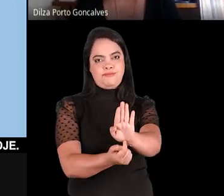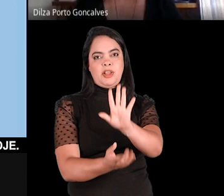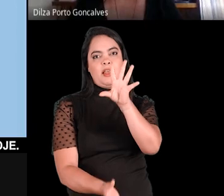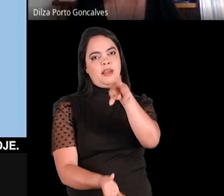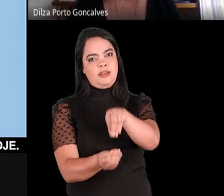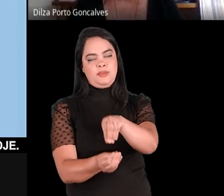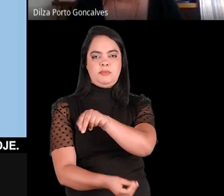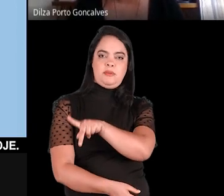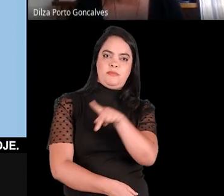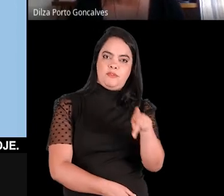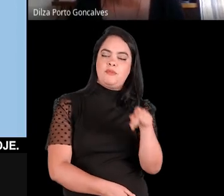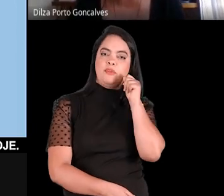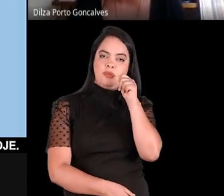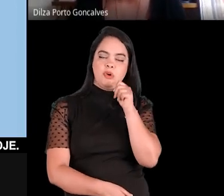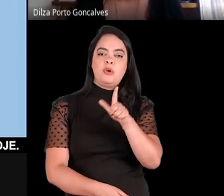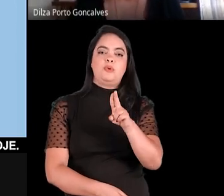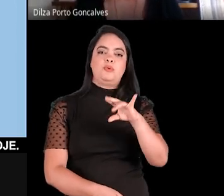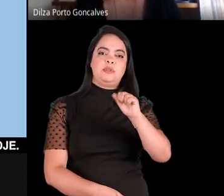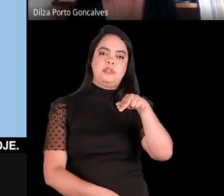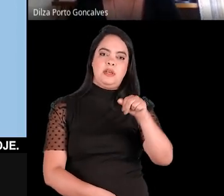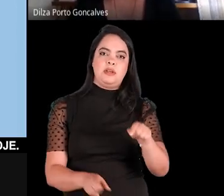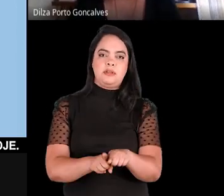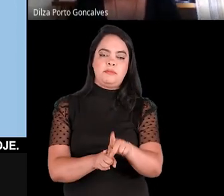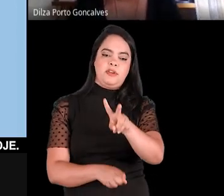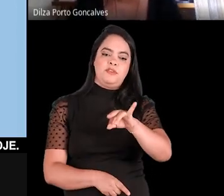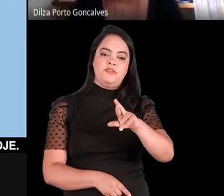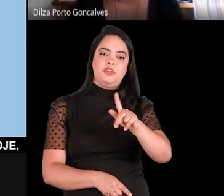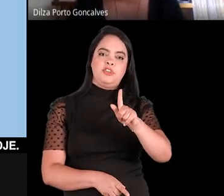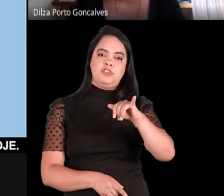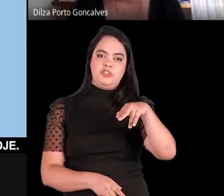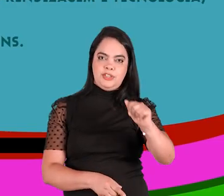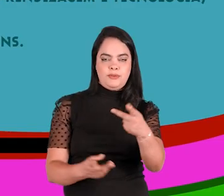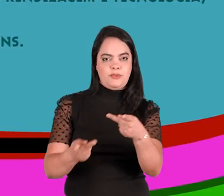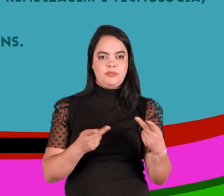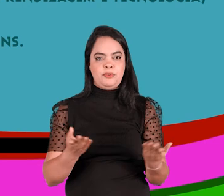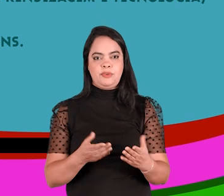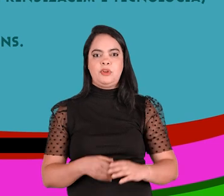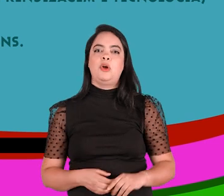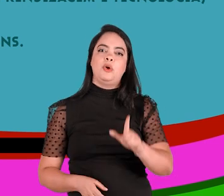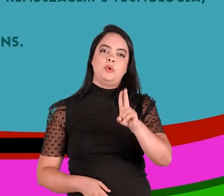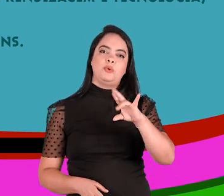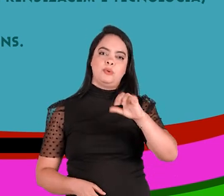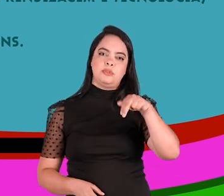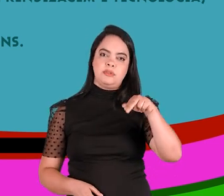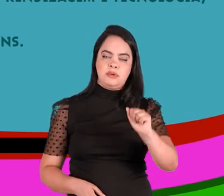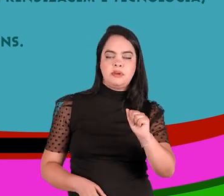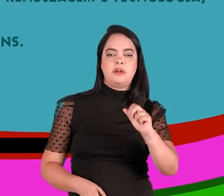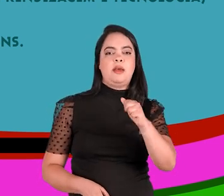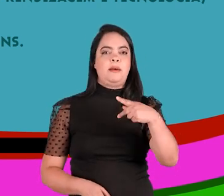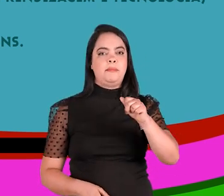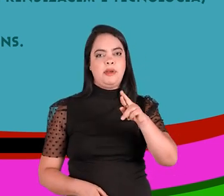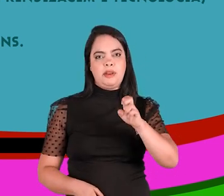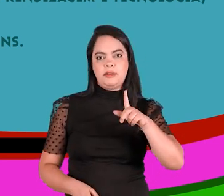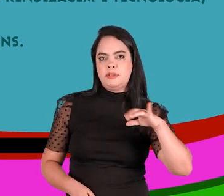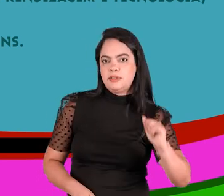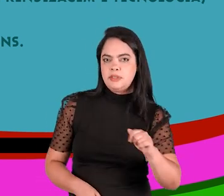das professoras Luciana e Virgínia, que são as nossas convidadas de hoje. Luciana Aparecida Guimarães de